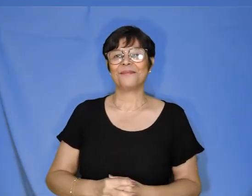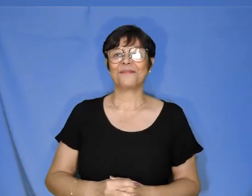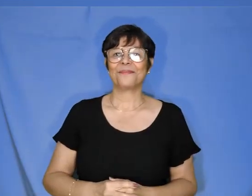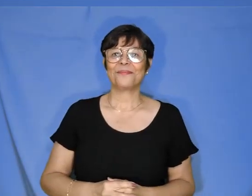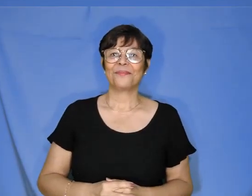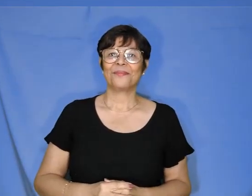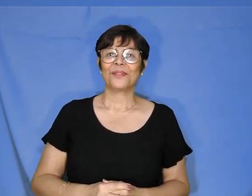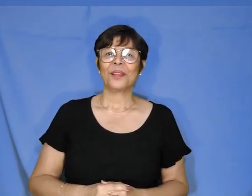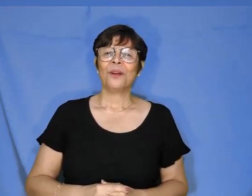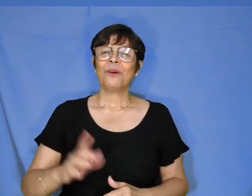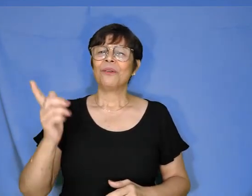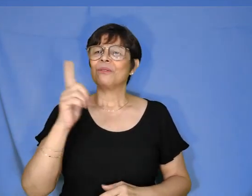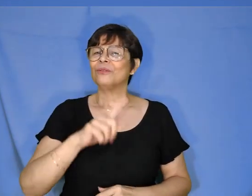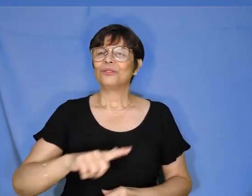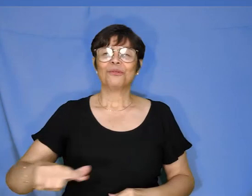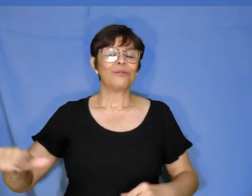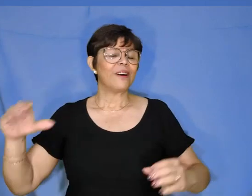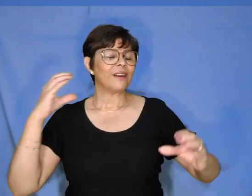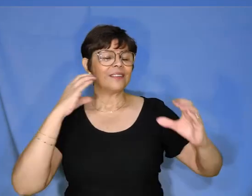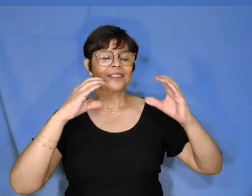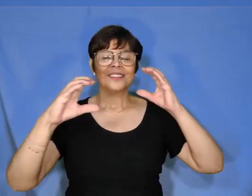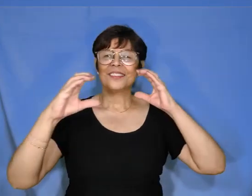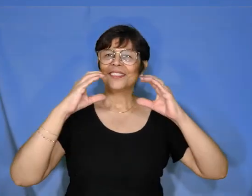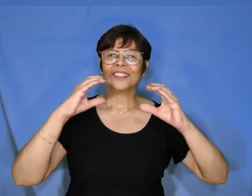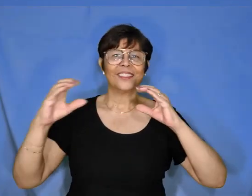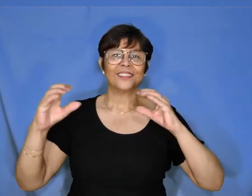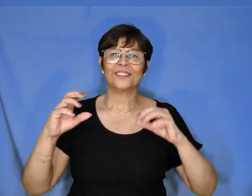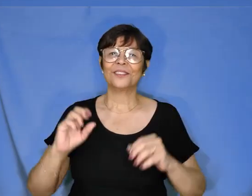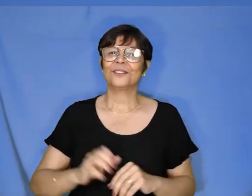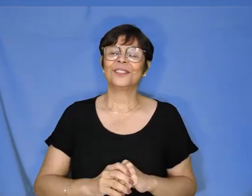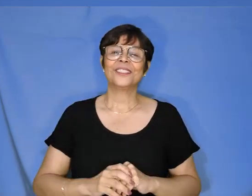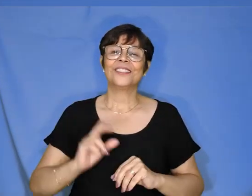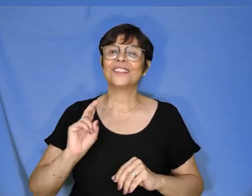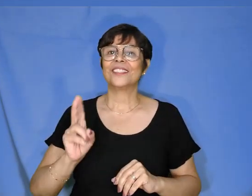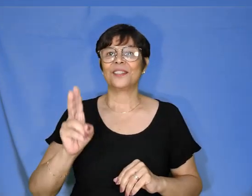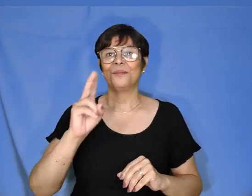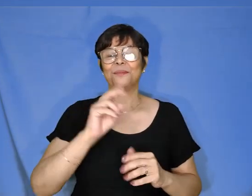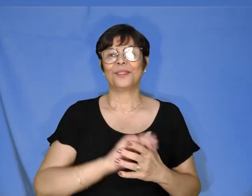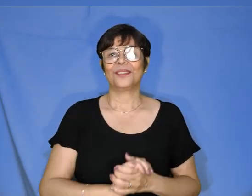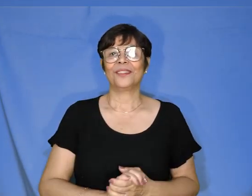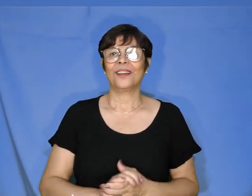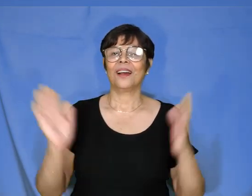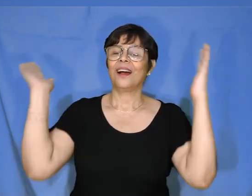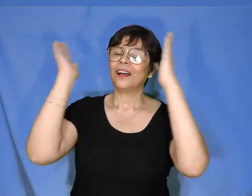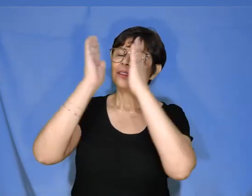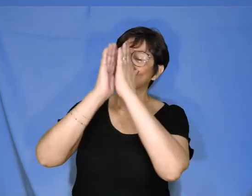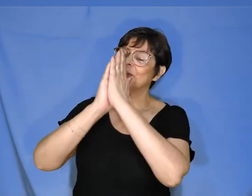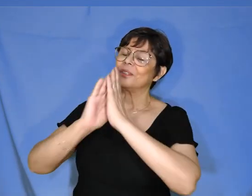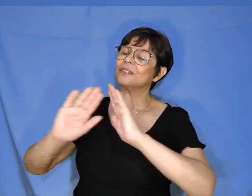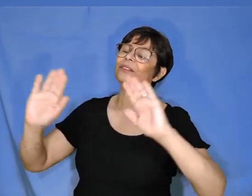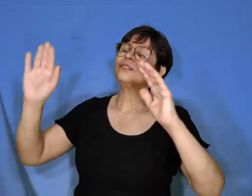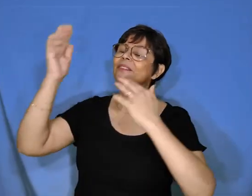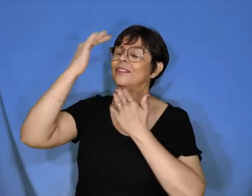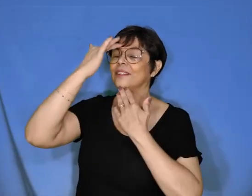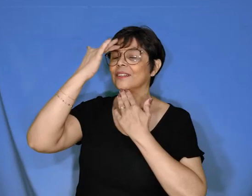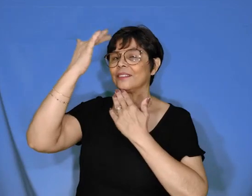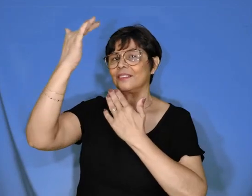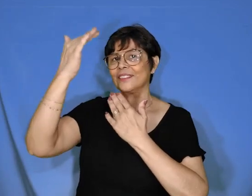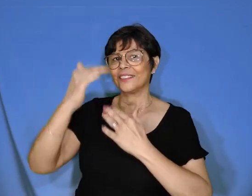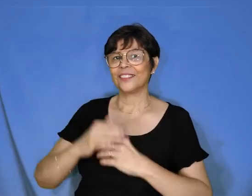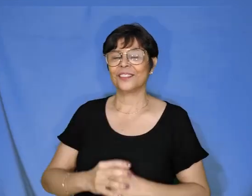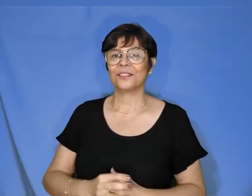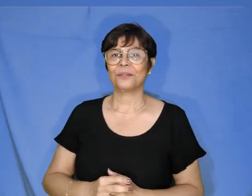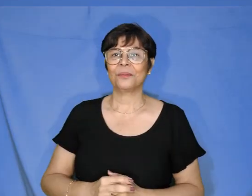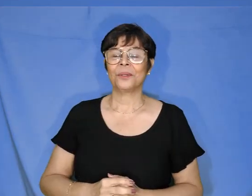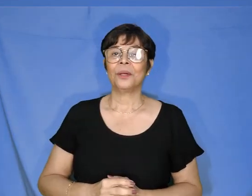contínua fala, um contínuo hino, uma contínua oração de gratidão. Paulo diz na primeira carta